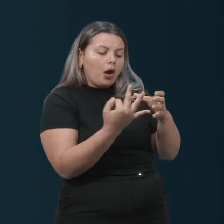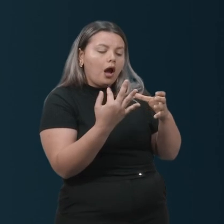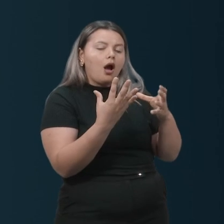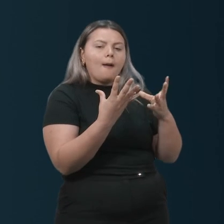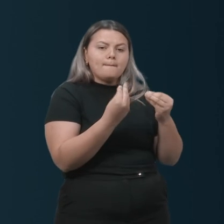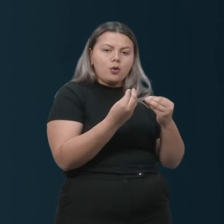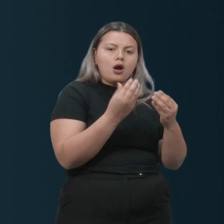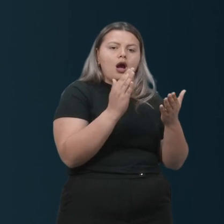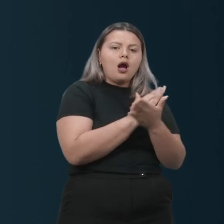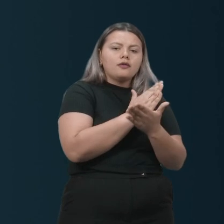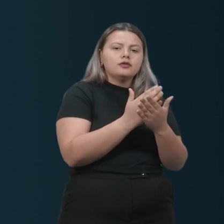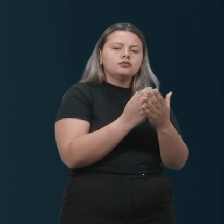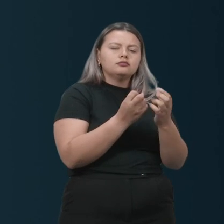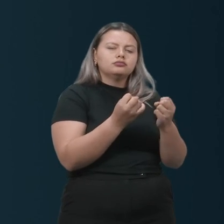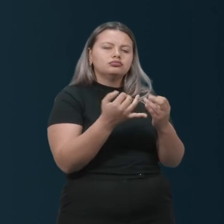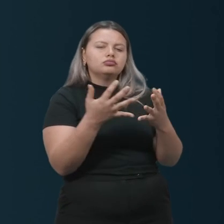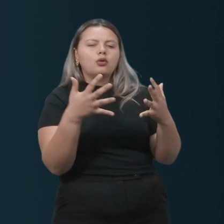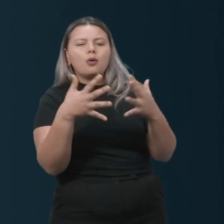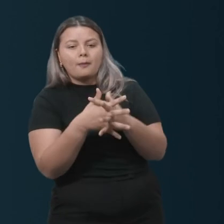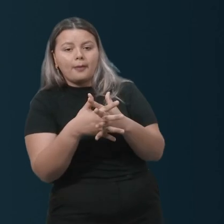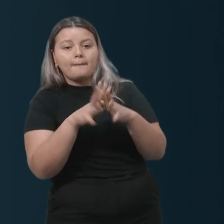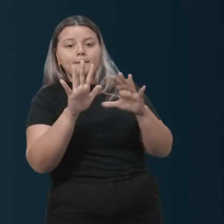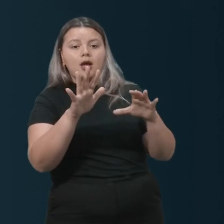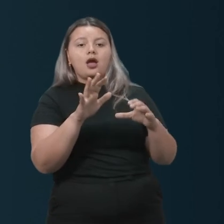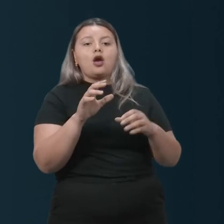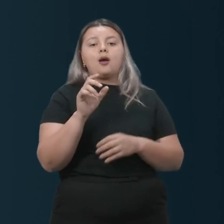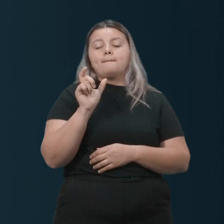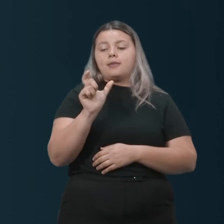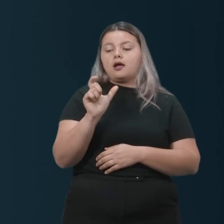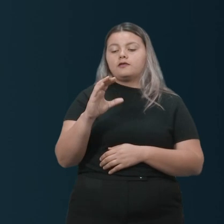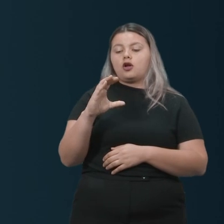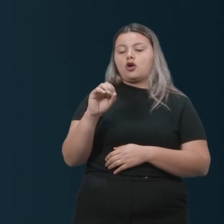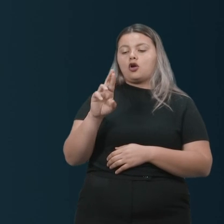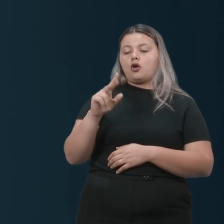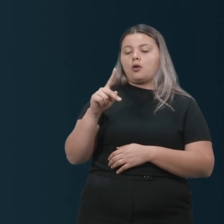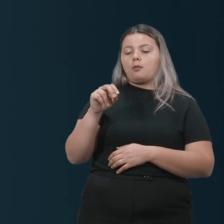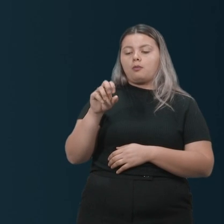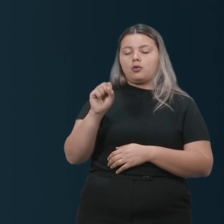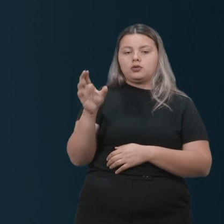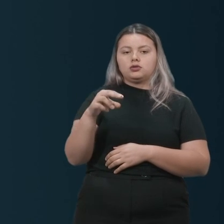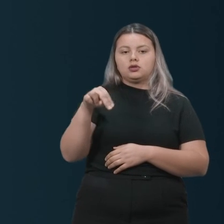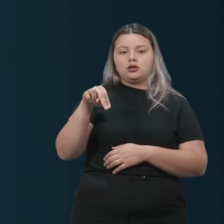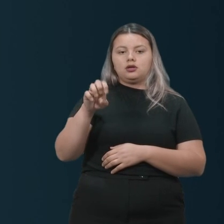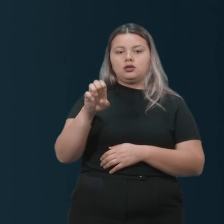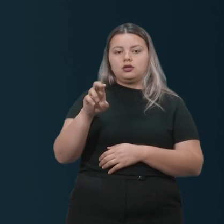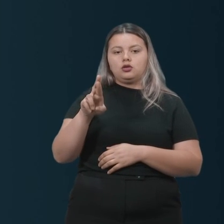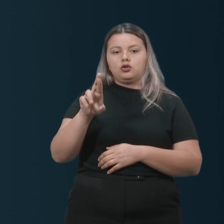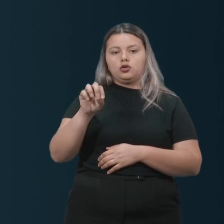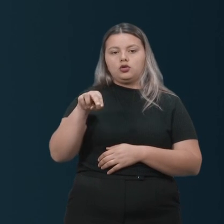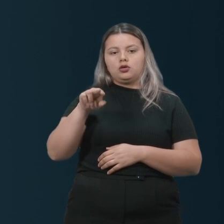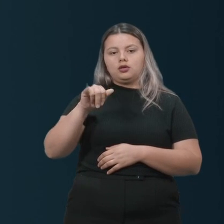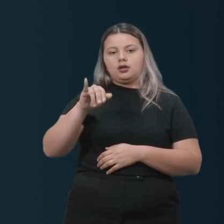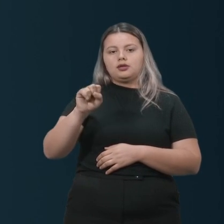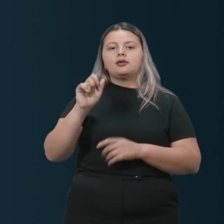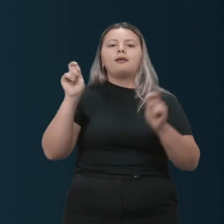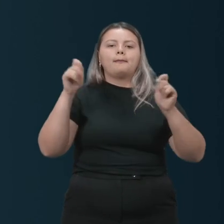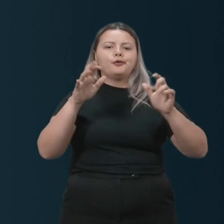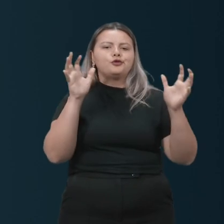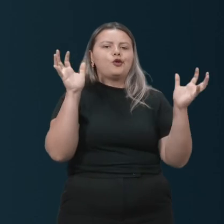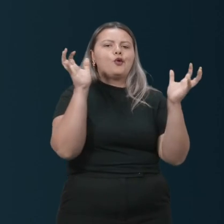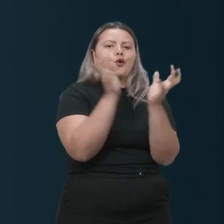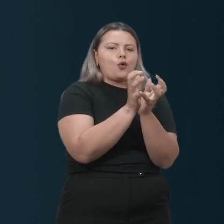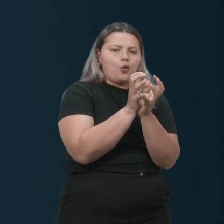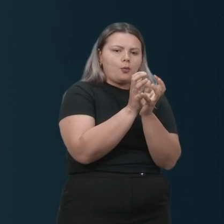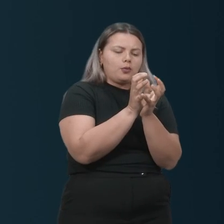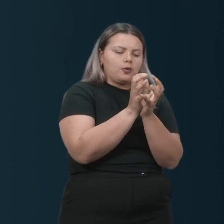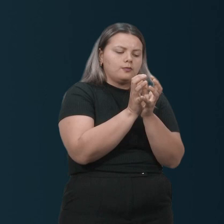uma quantidade muito grande de neurônios. E os corpos neuronais podem ficar agrupados em